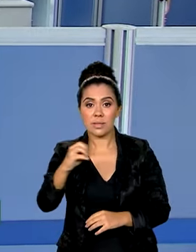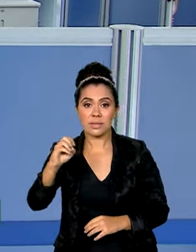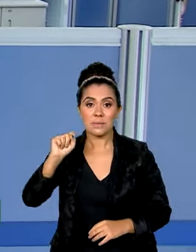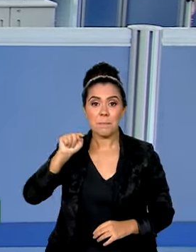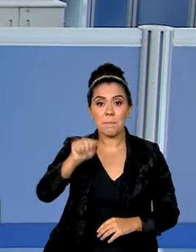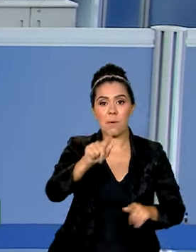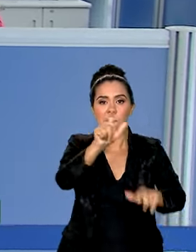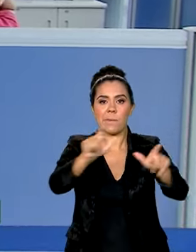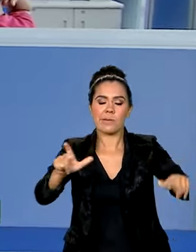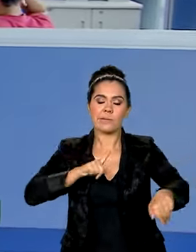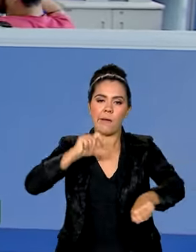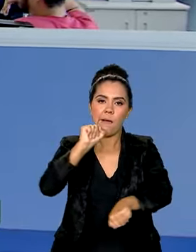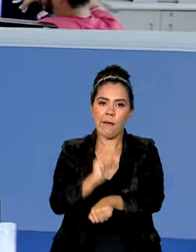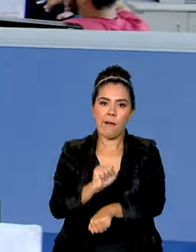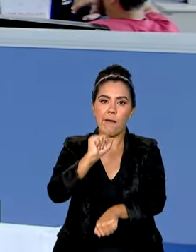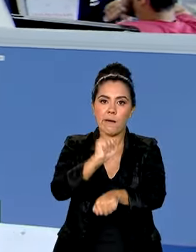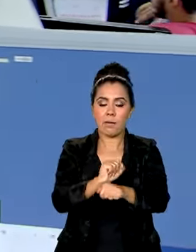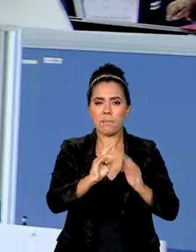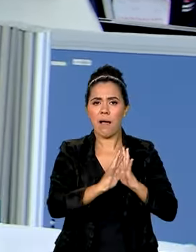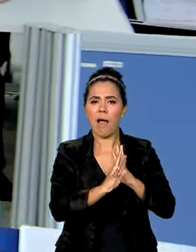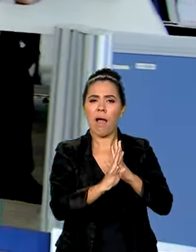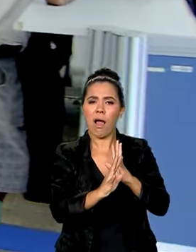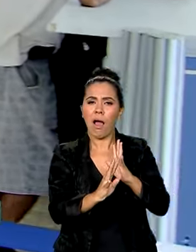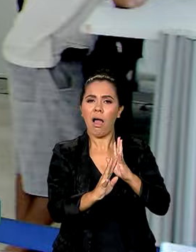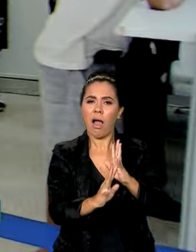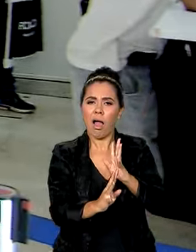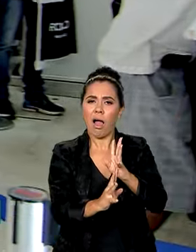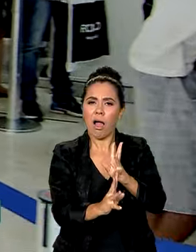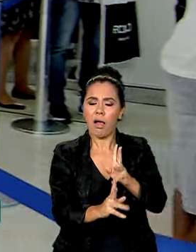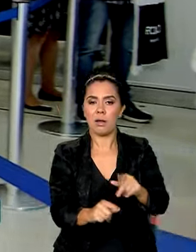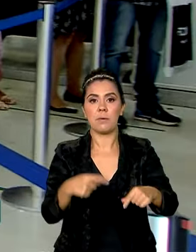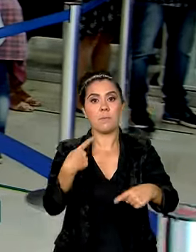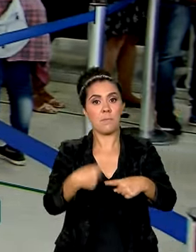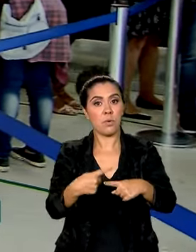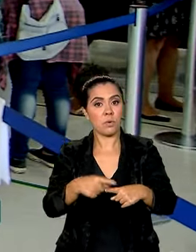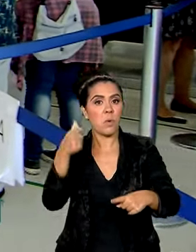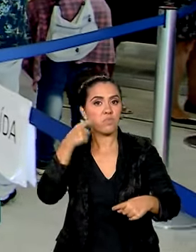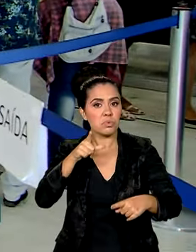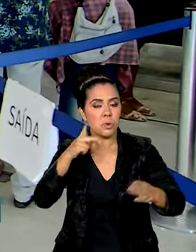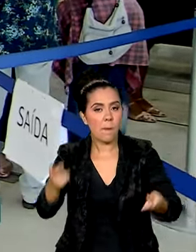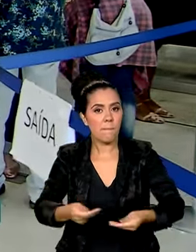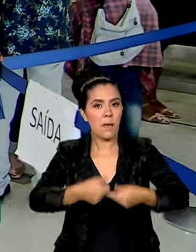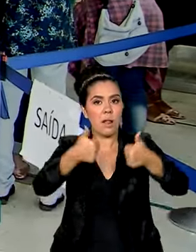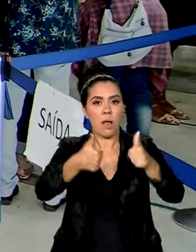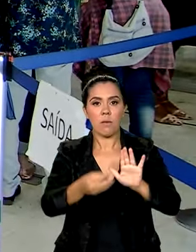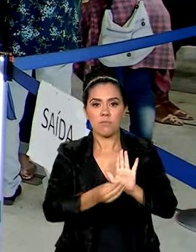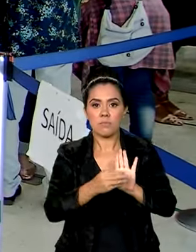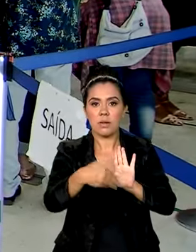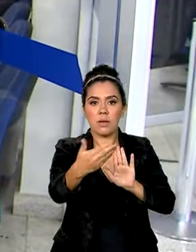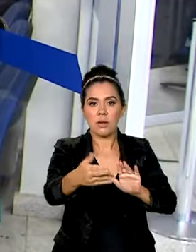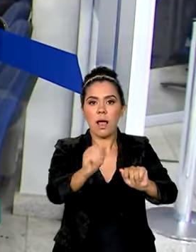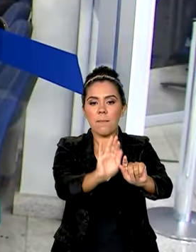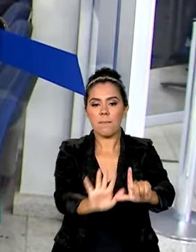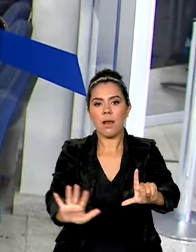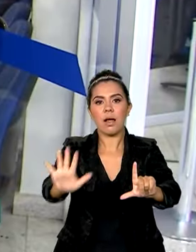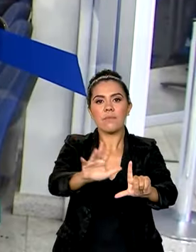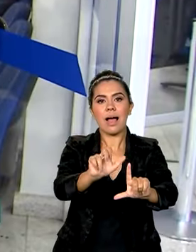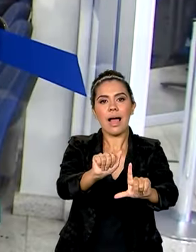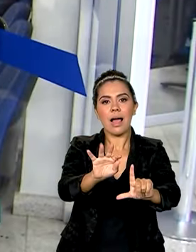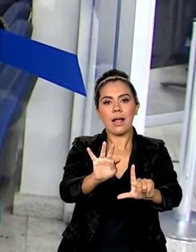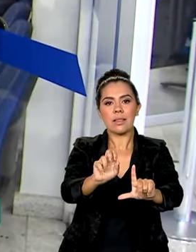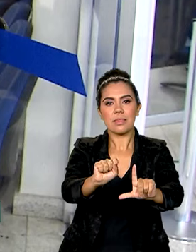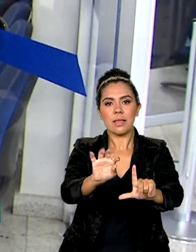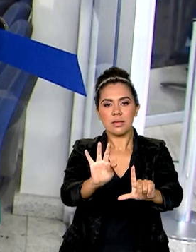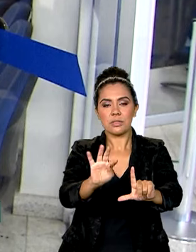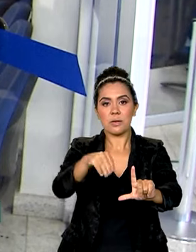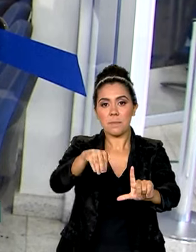pessoas. Essa diminuição se deve às melhorias implementadas no AtestMed, ferramenta de